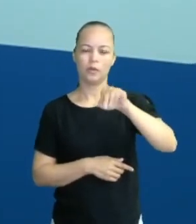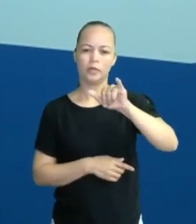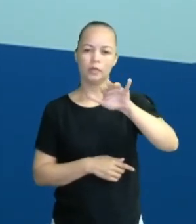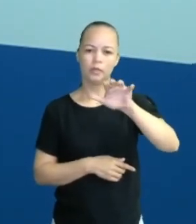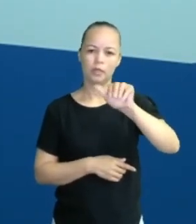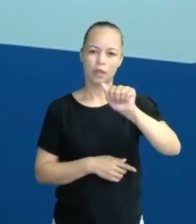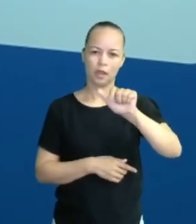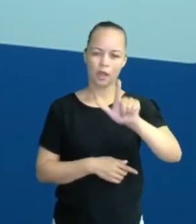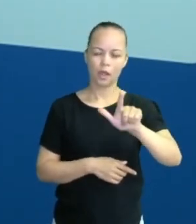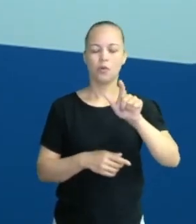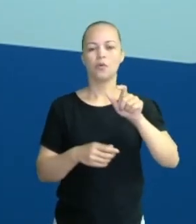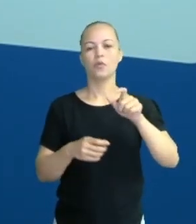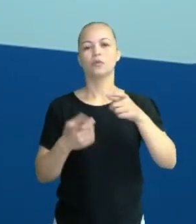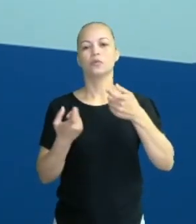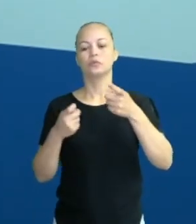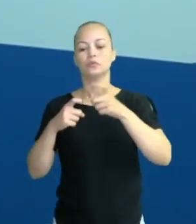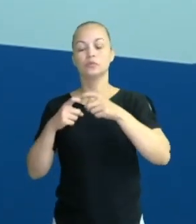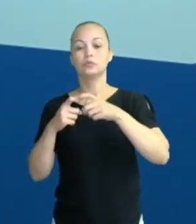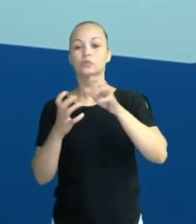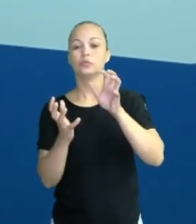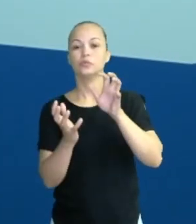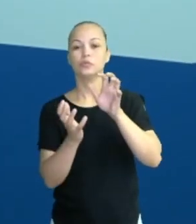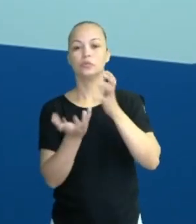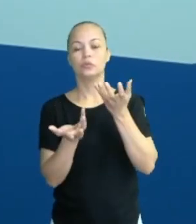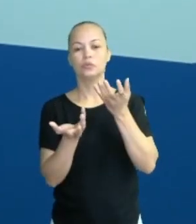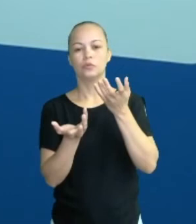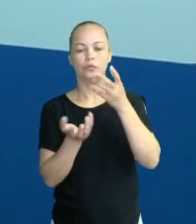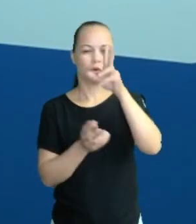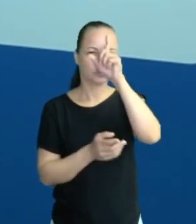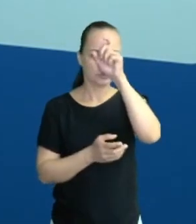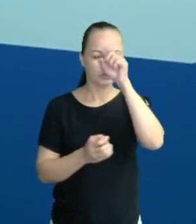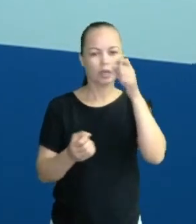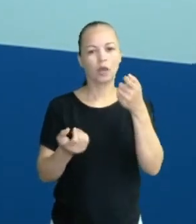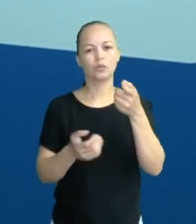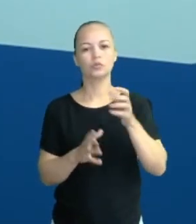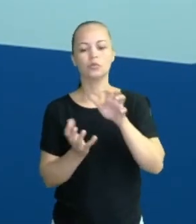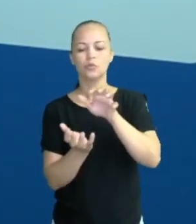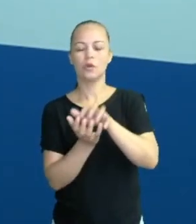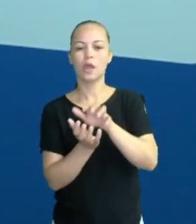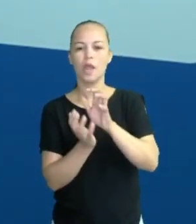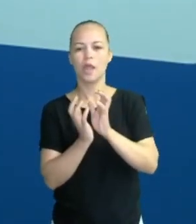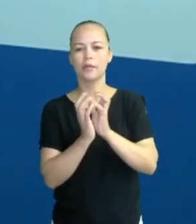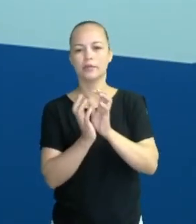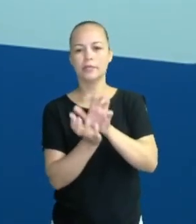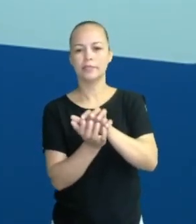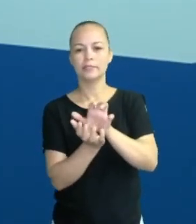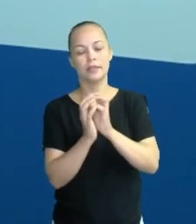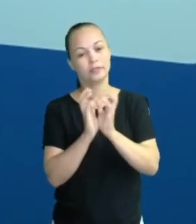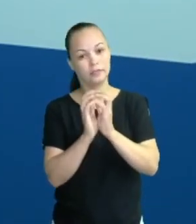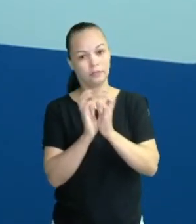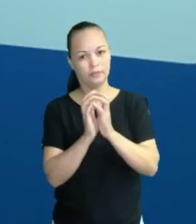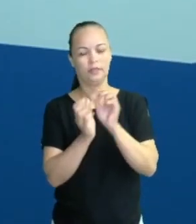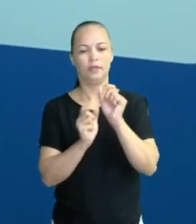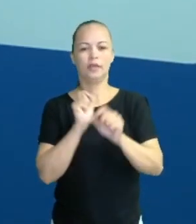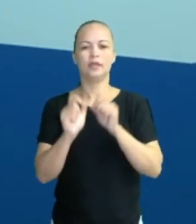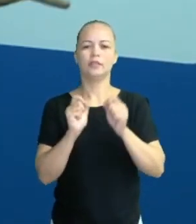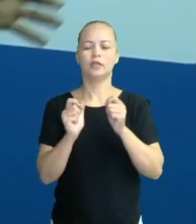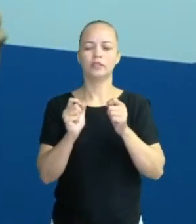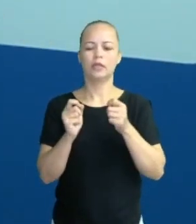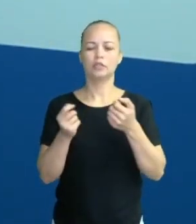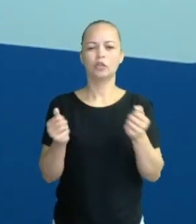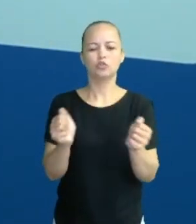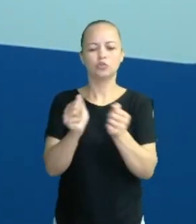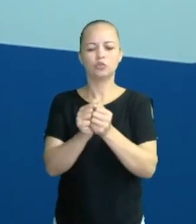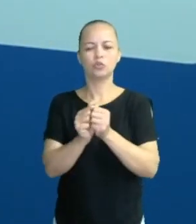Hospital Memorial São José de Recife, pelo prestígio de estar assiduamente, quando é possível, assistir às nossas